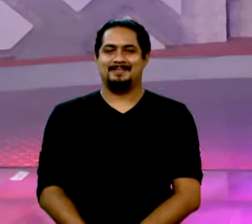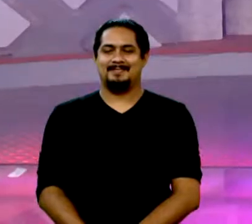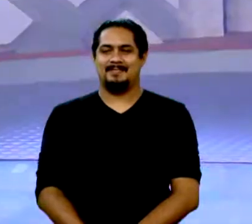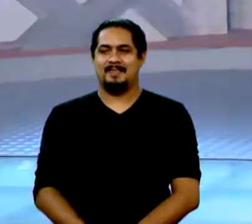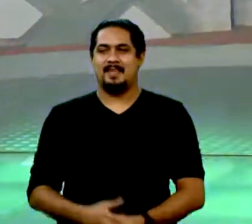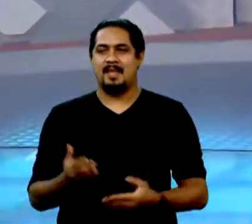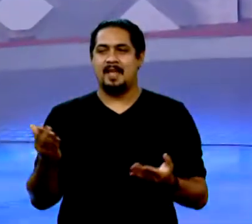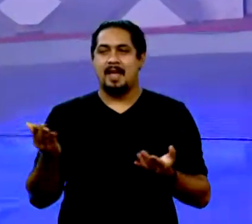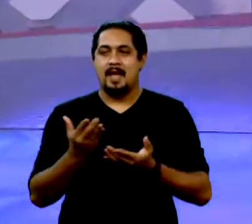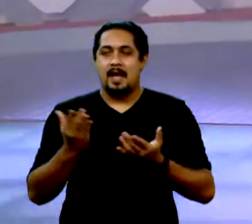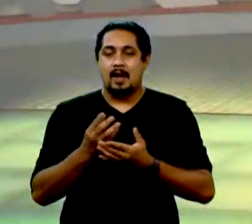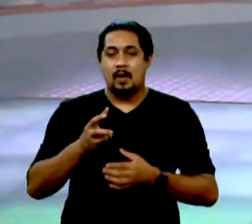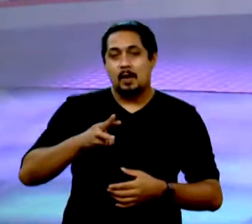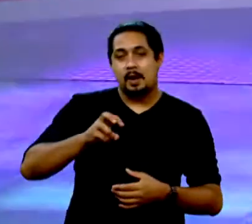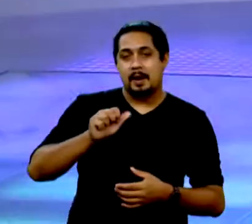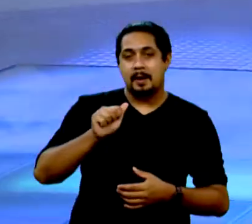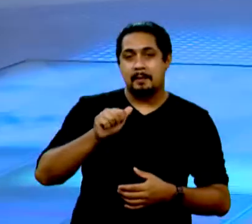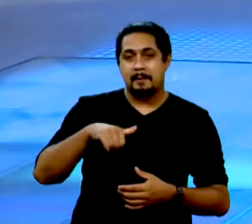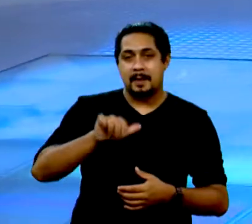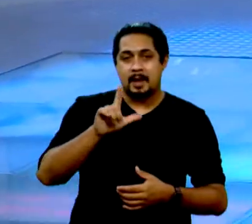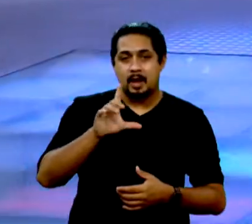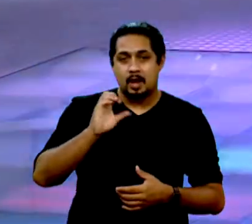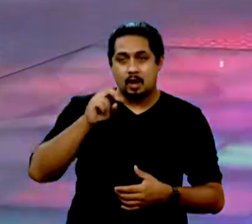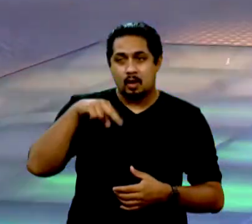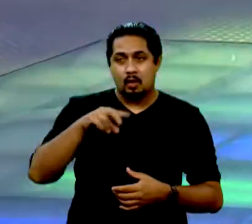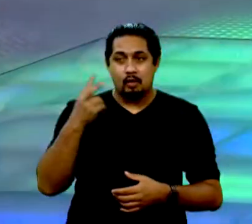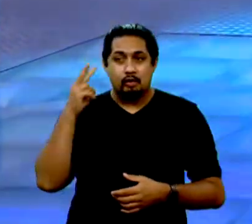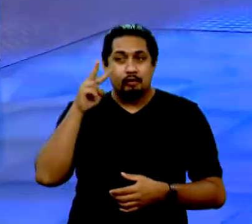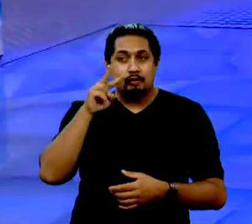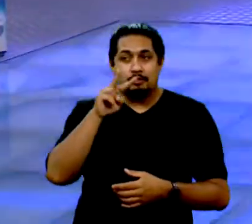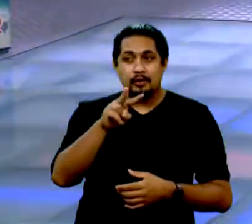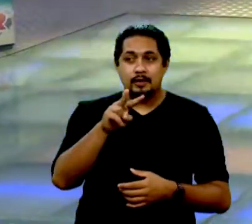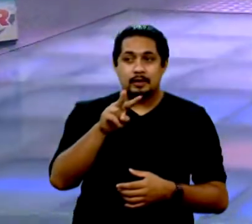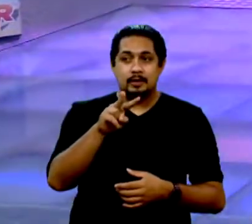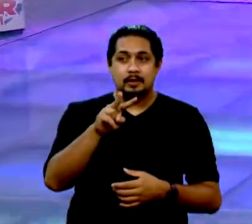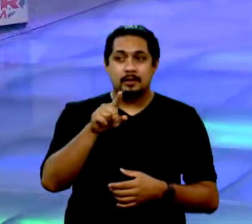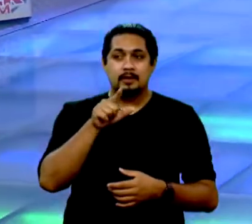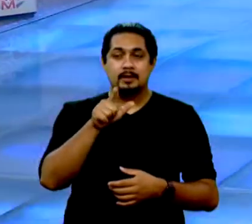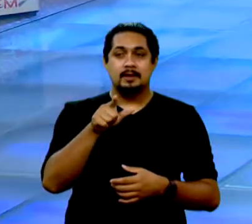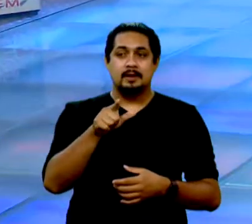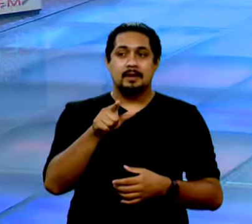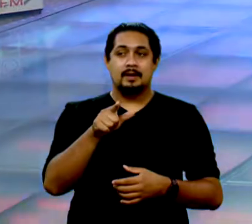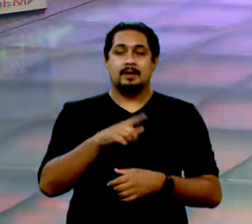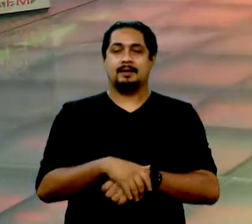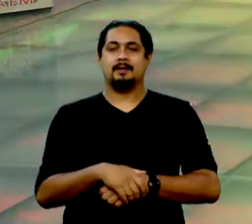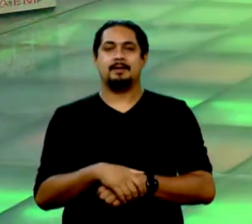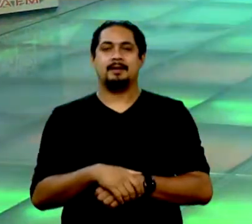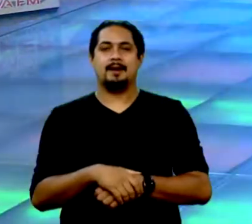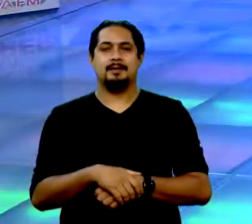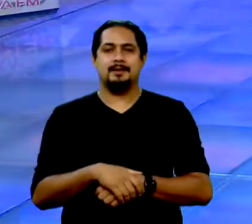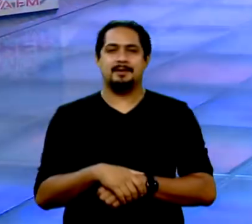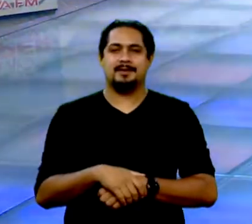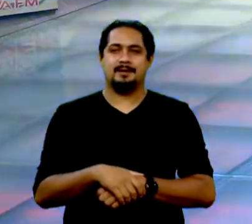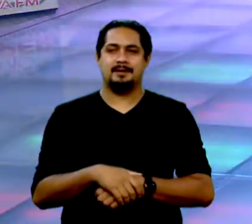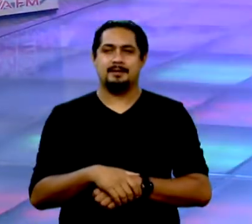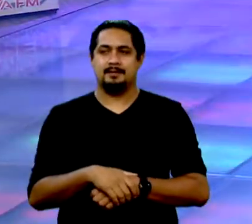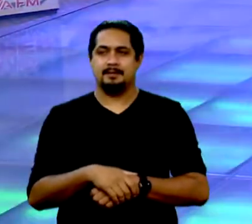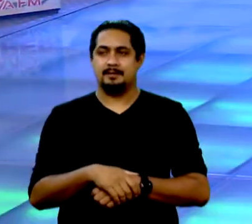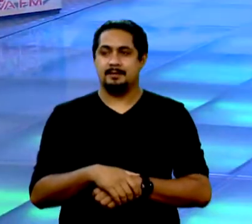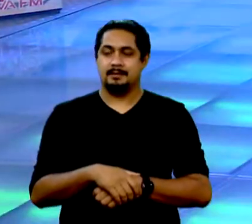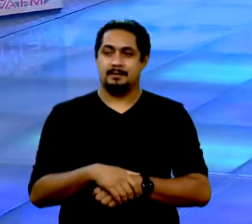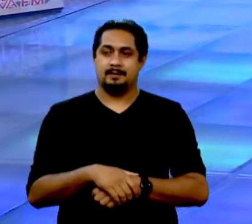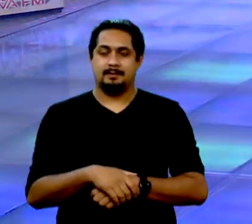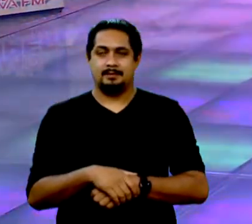agora, Michael Wesley, eu tô te olhando aqui. Você tá, assim, um visual espetacular. Obrigado. Como é que é isso? Conta pra mim,